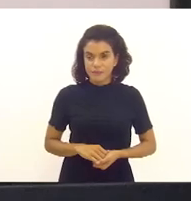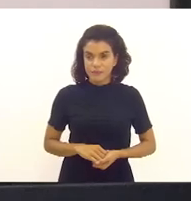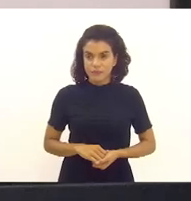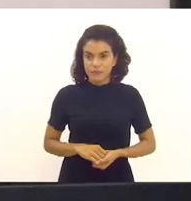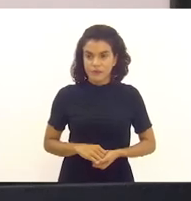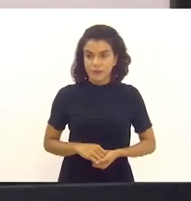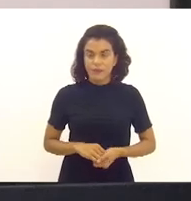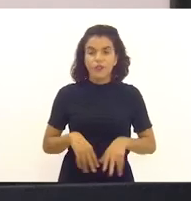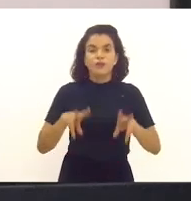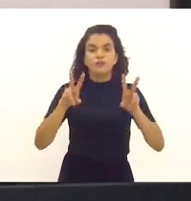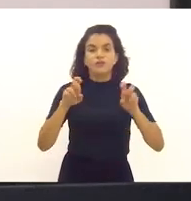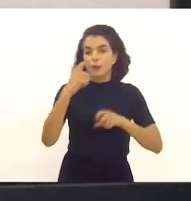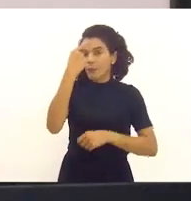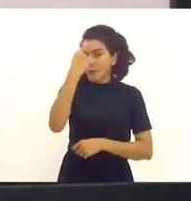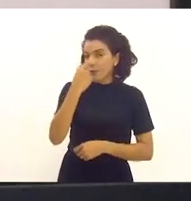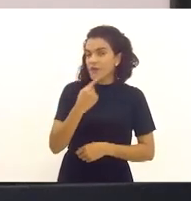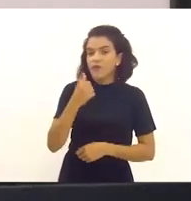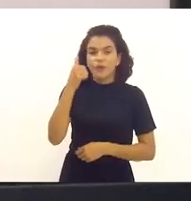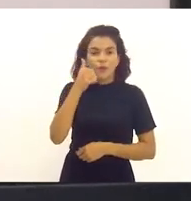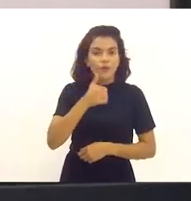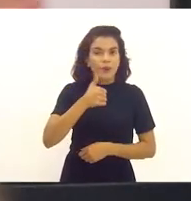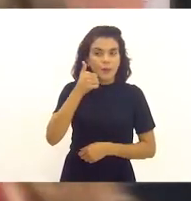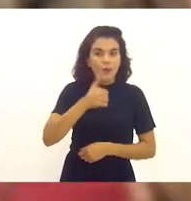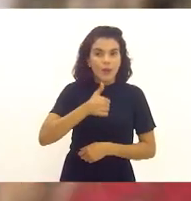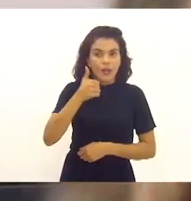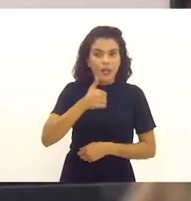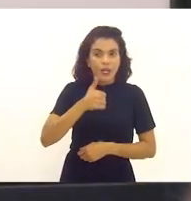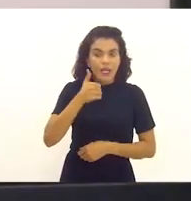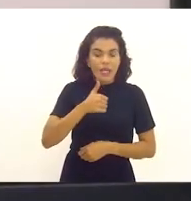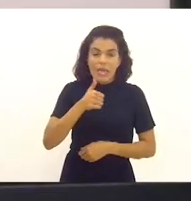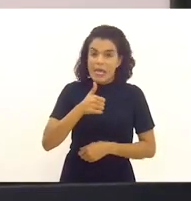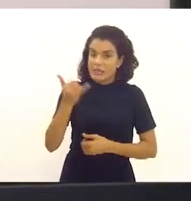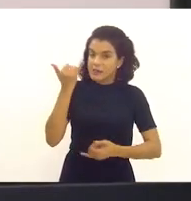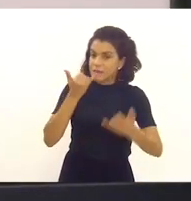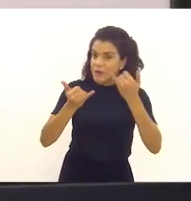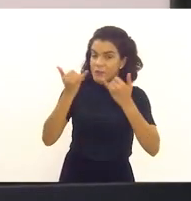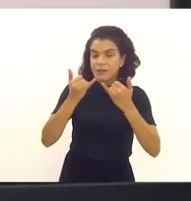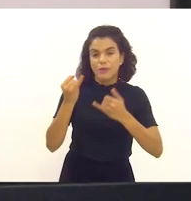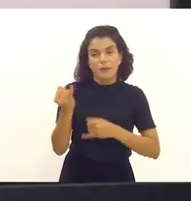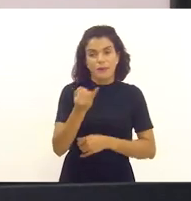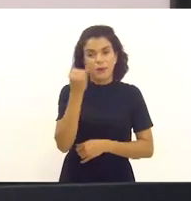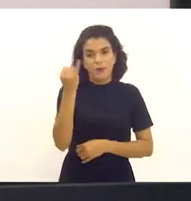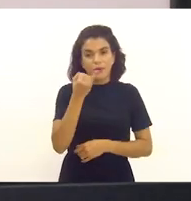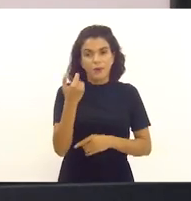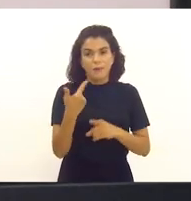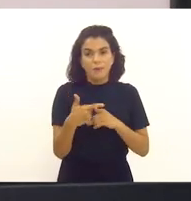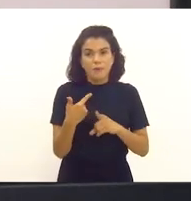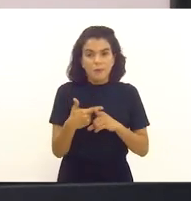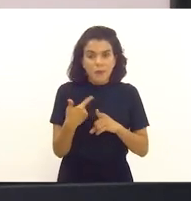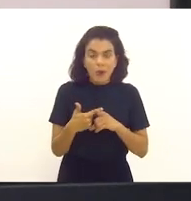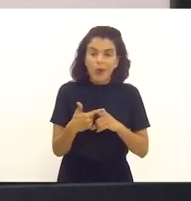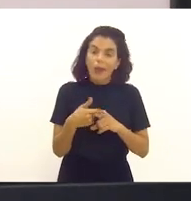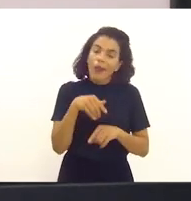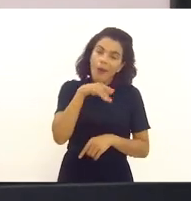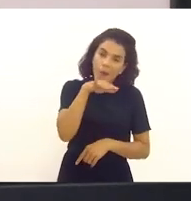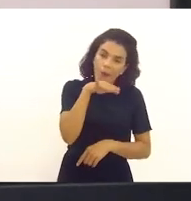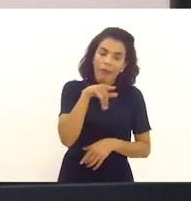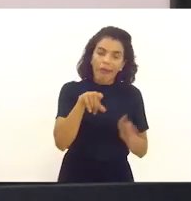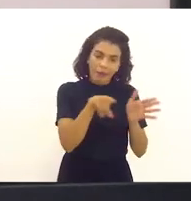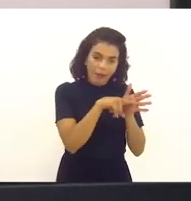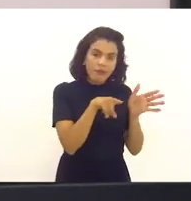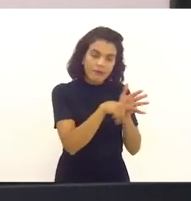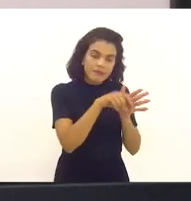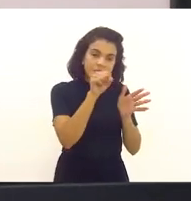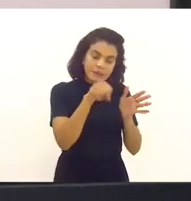quanto ao perfil das mulheres aqui esse dado é muito importante em que pesa extremamente negativo que